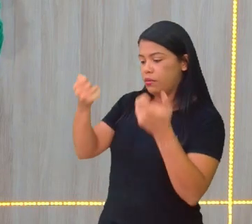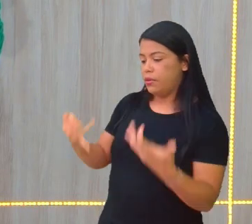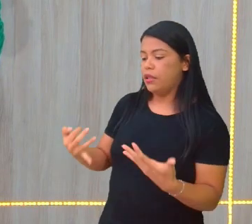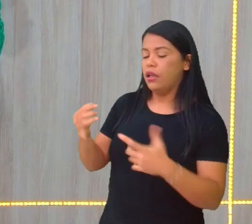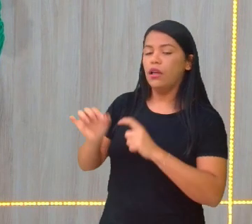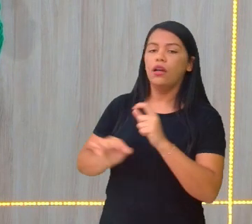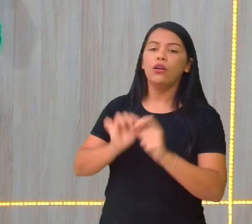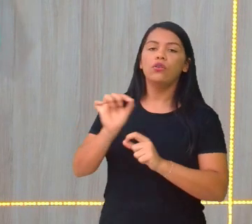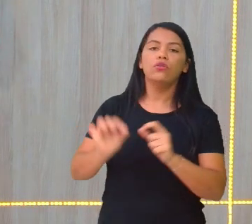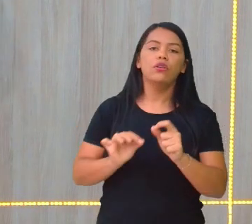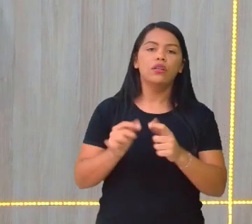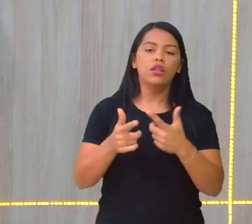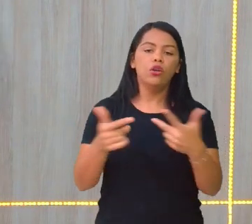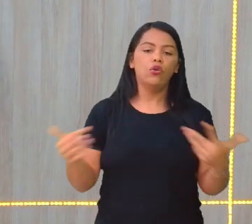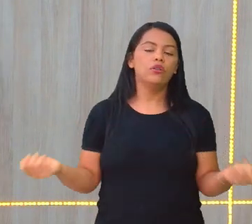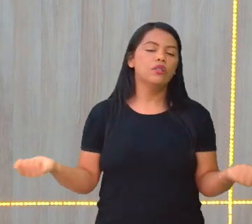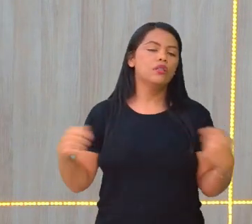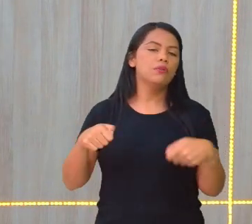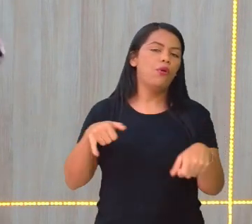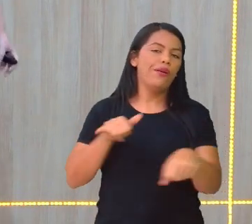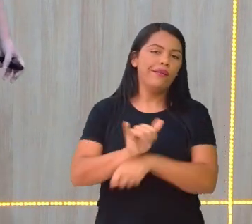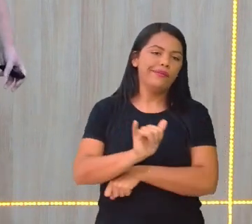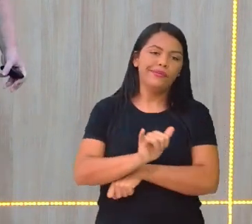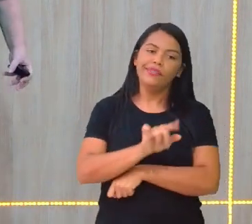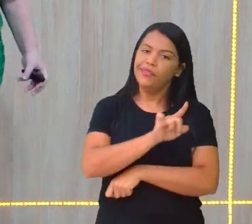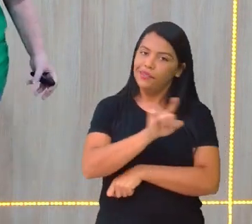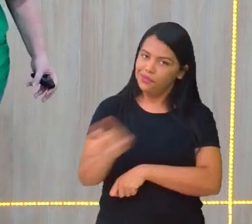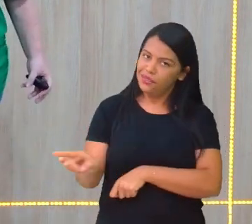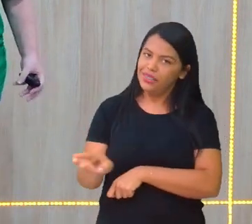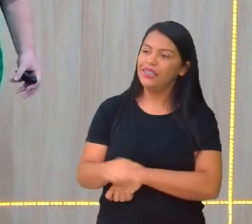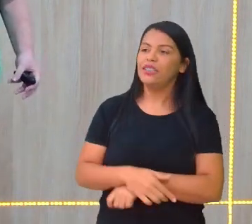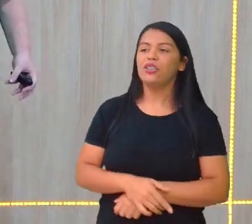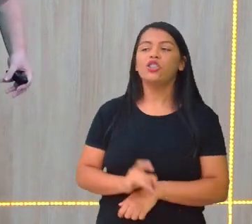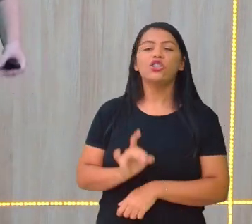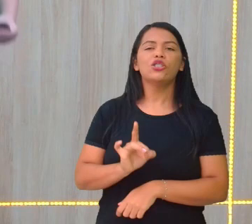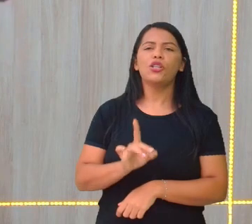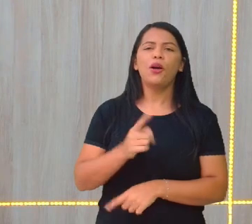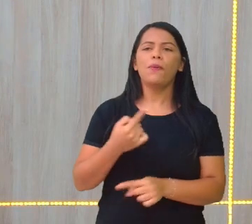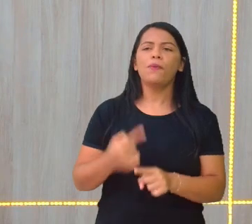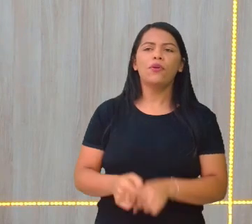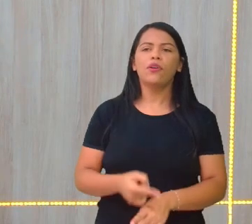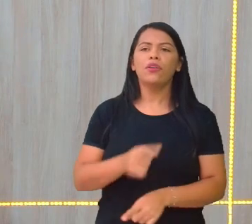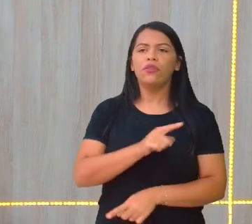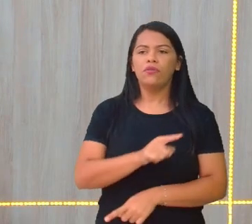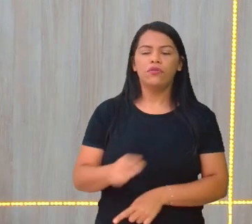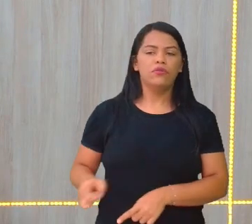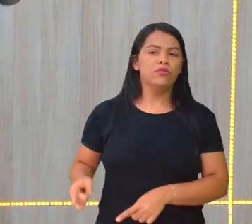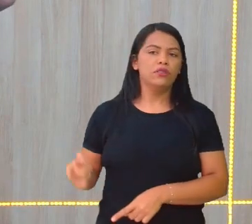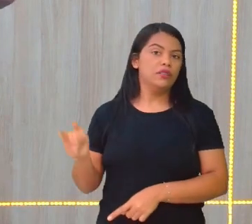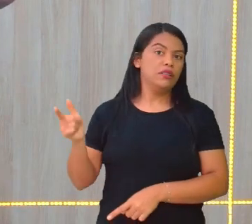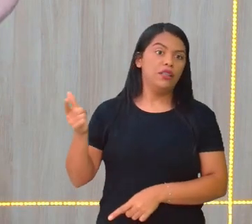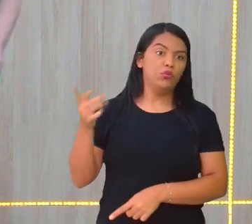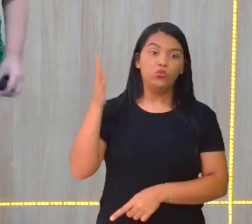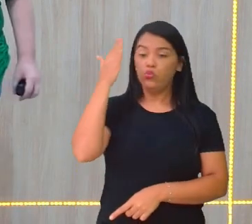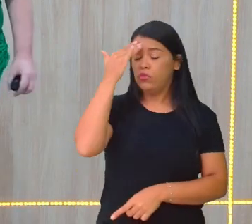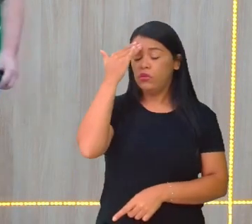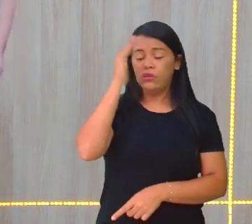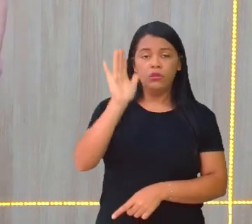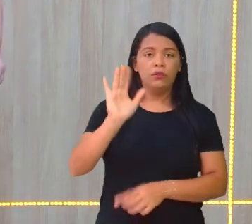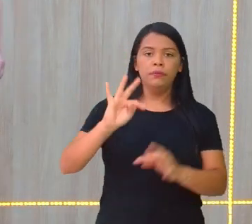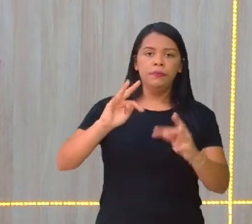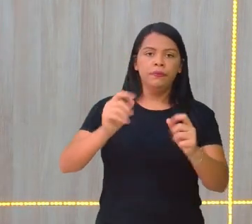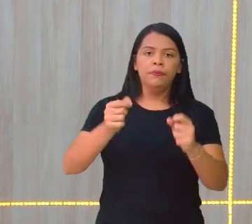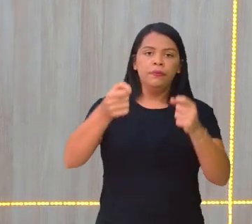de coisas que podem lhe enganar apenas porque você não sabe de tudo que está